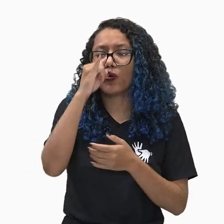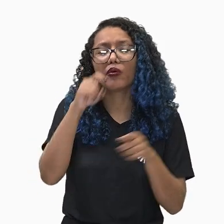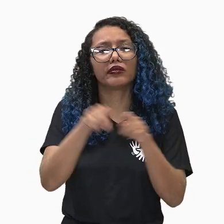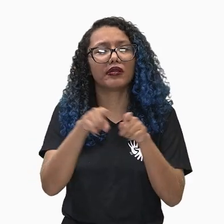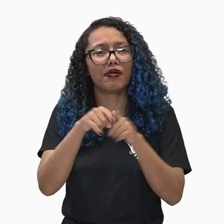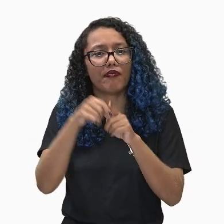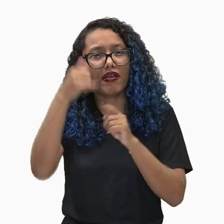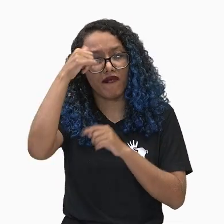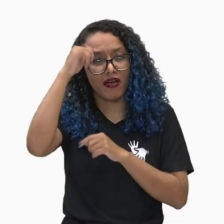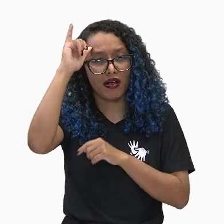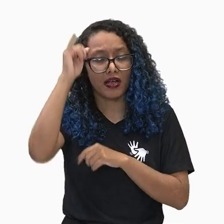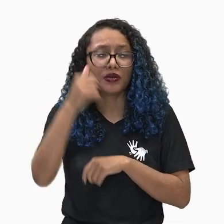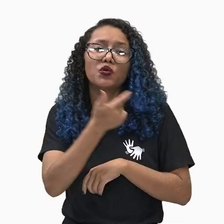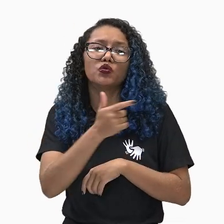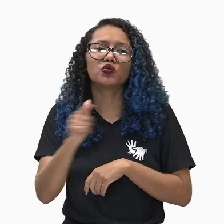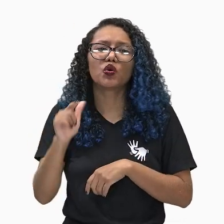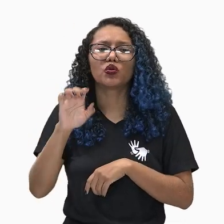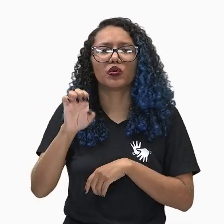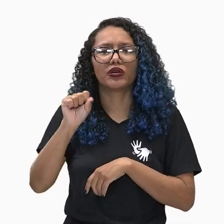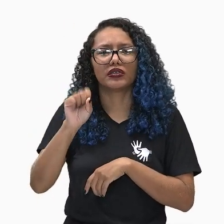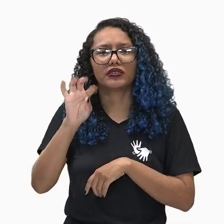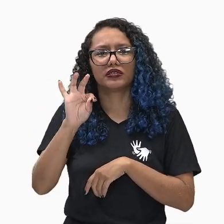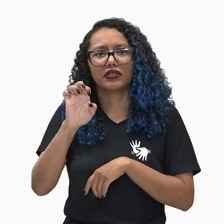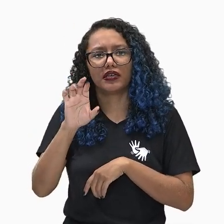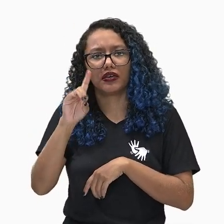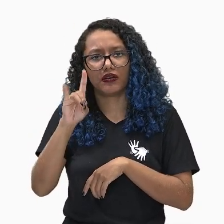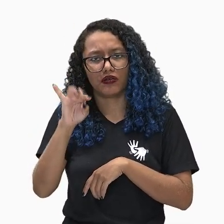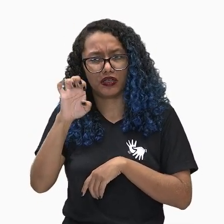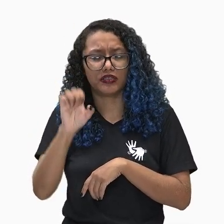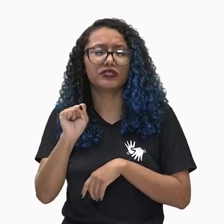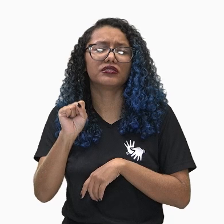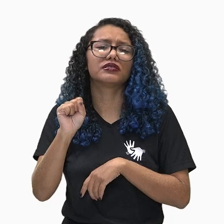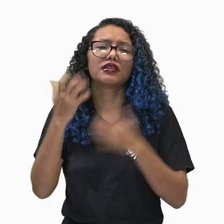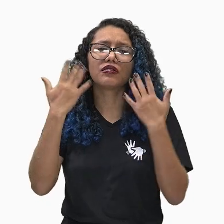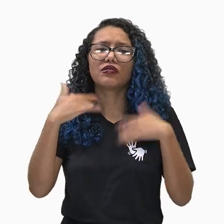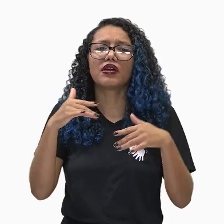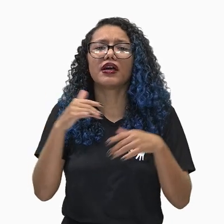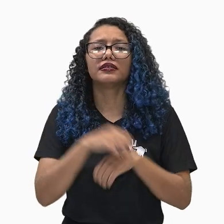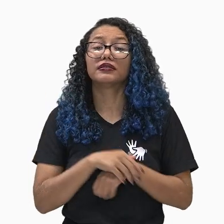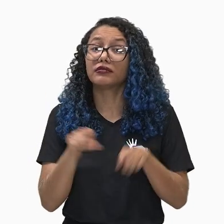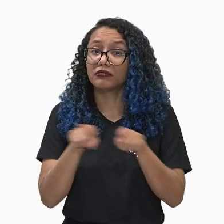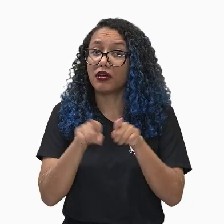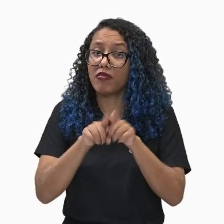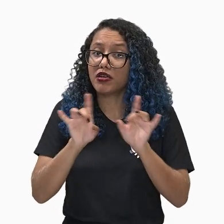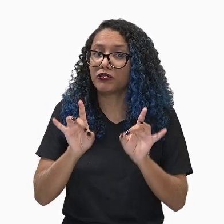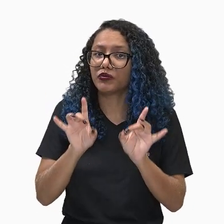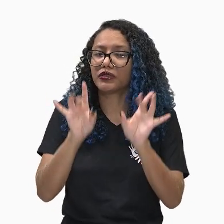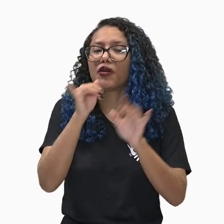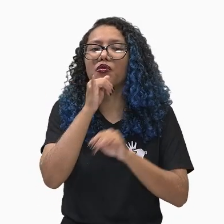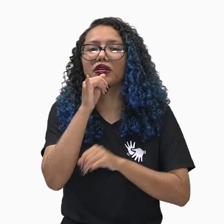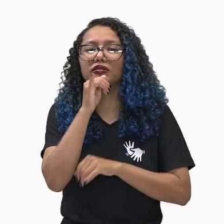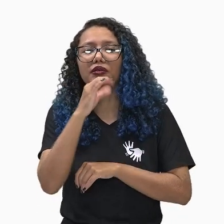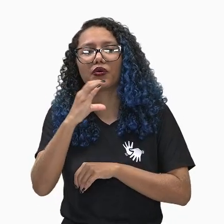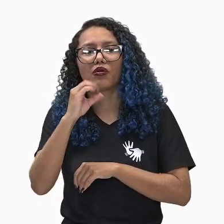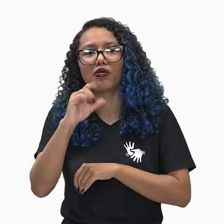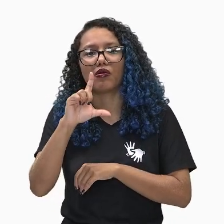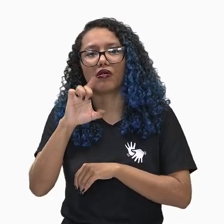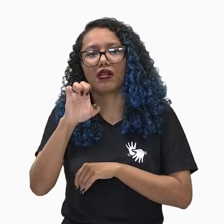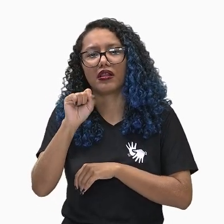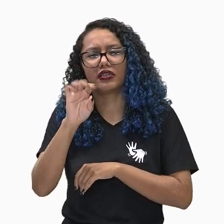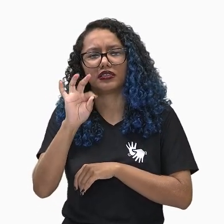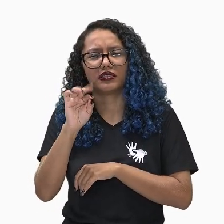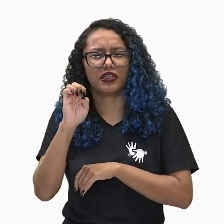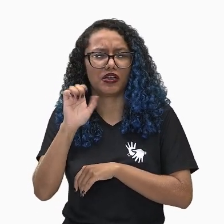naturais são uma classe especial de lipídios, como, por exemplo, o nosso colesterol, que é presente no ovo,